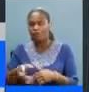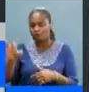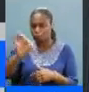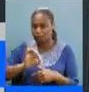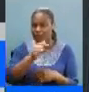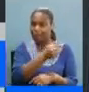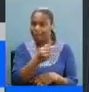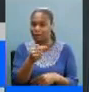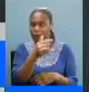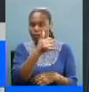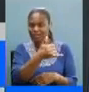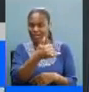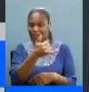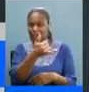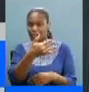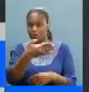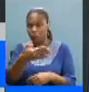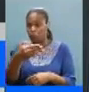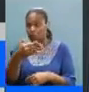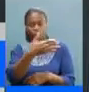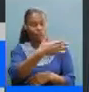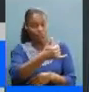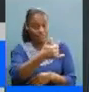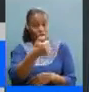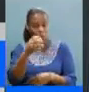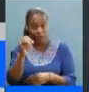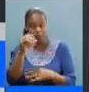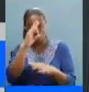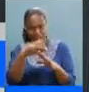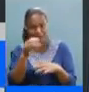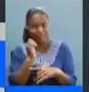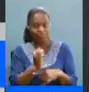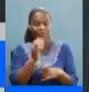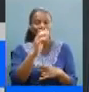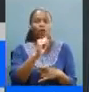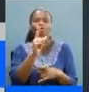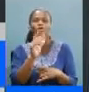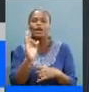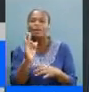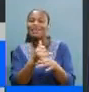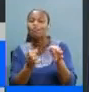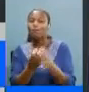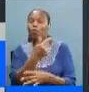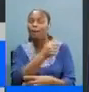5,9%, menos 250 casos, e São Filipe com menos